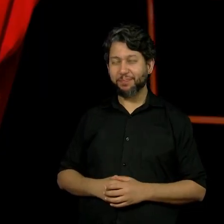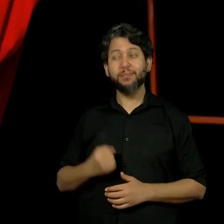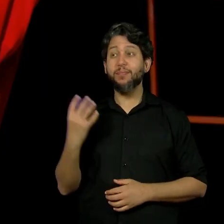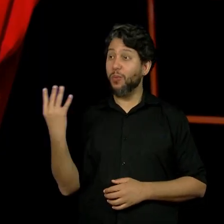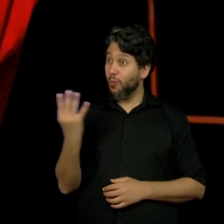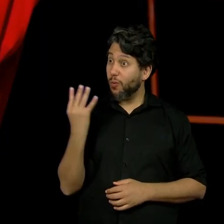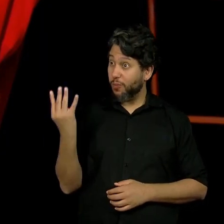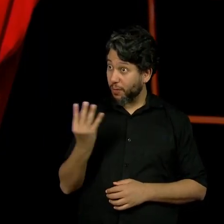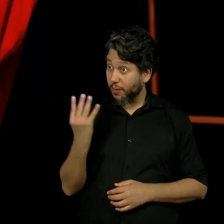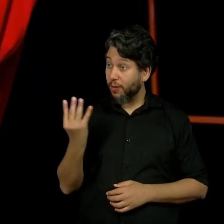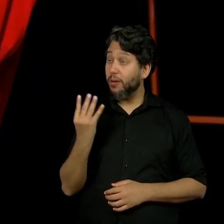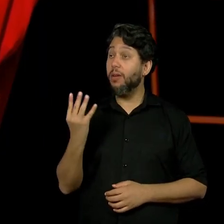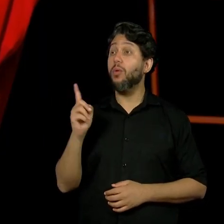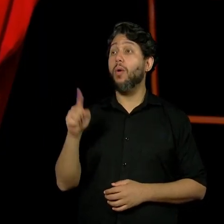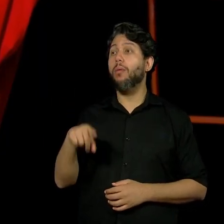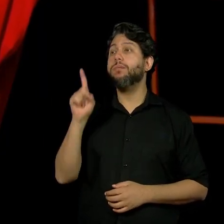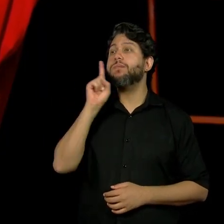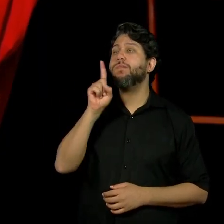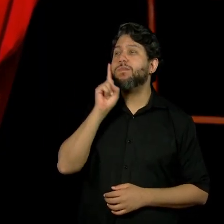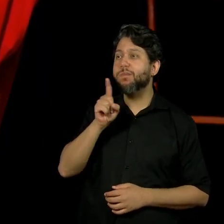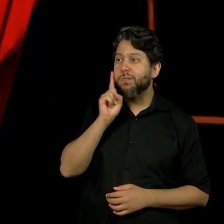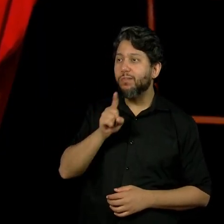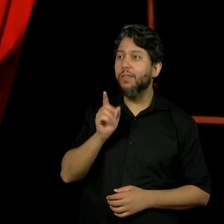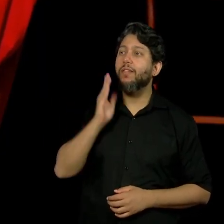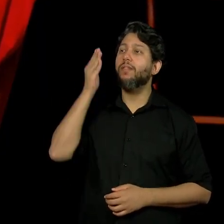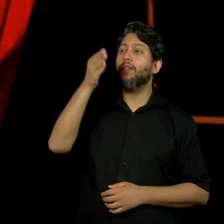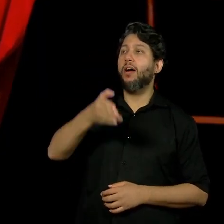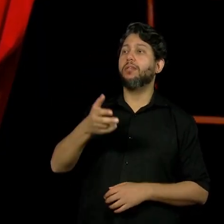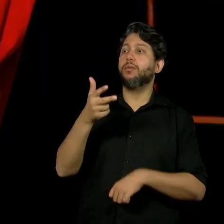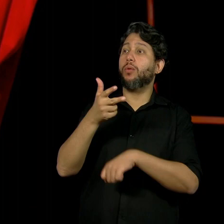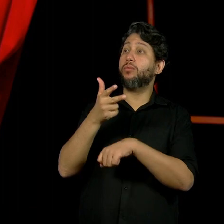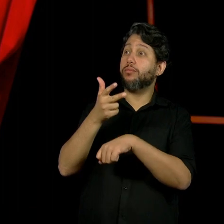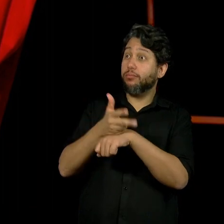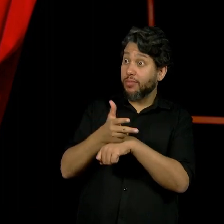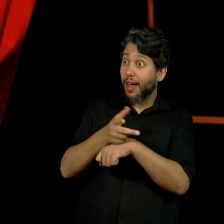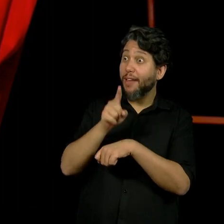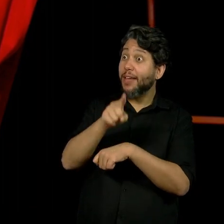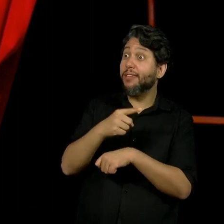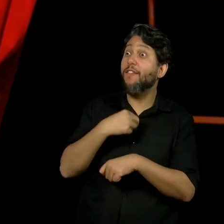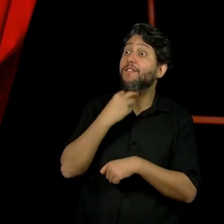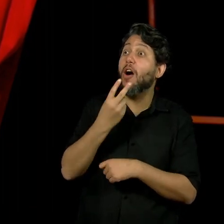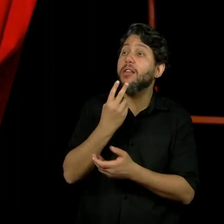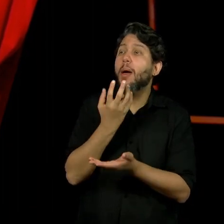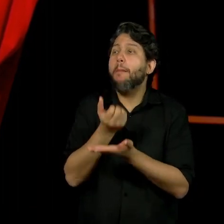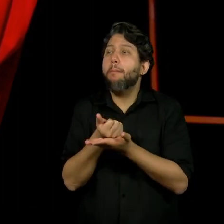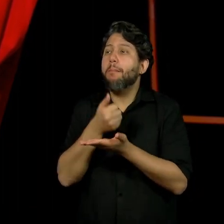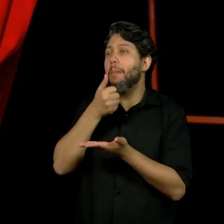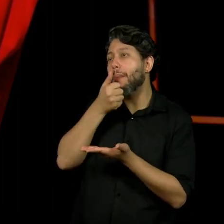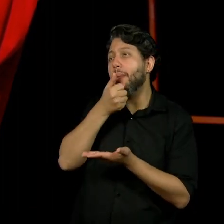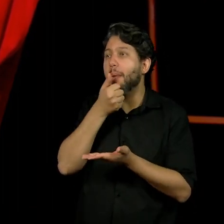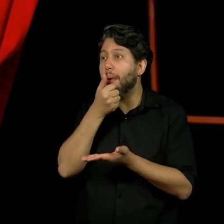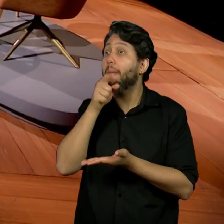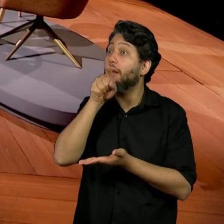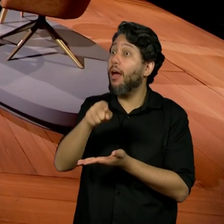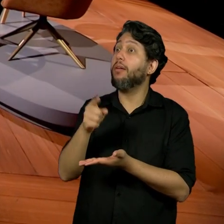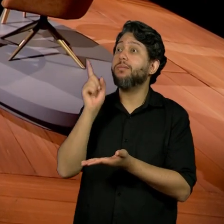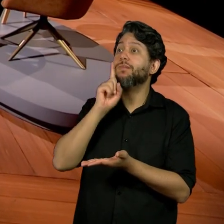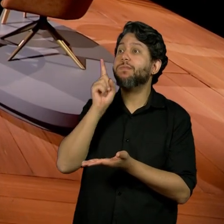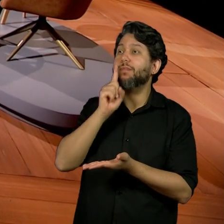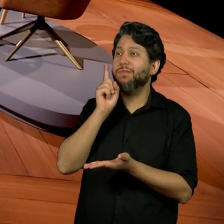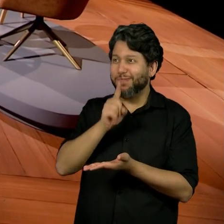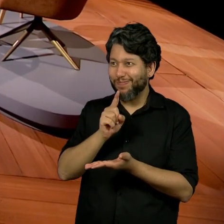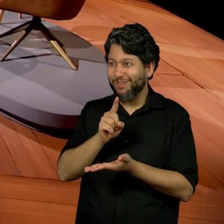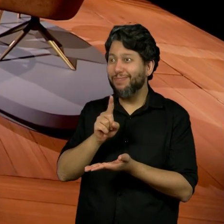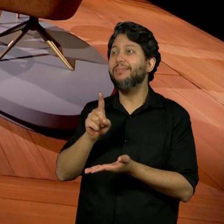conjunto americanos gravavam nos Estados Unidos em português, com sotaque, todo o quarteto, né? Baseado naqueles quartetos americanos e